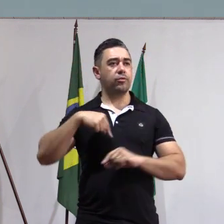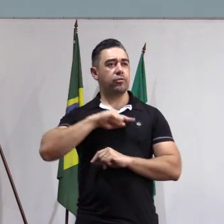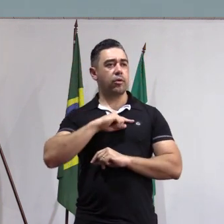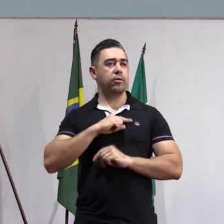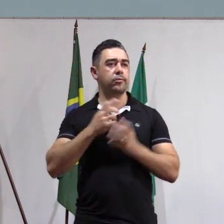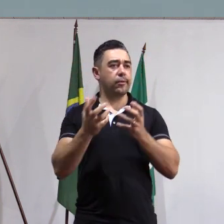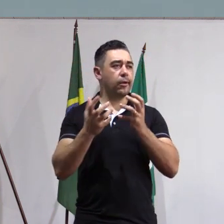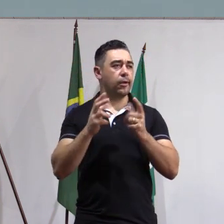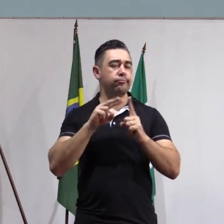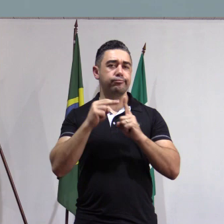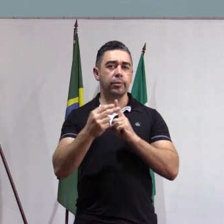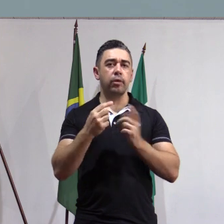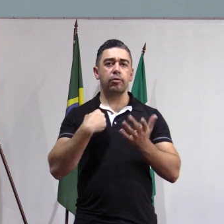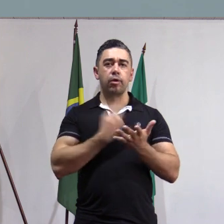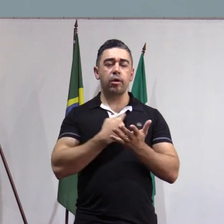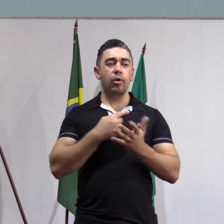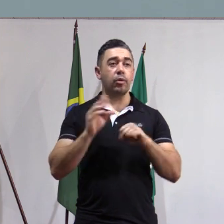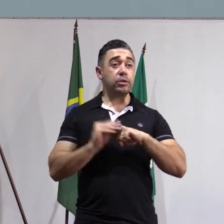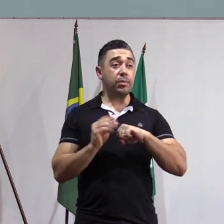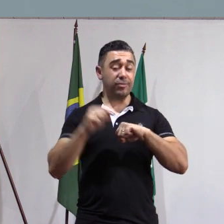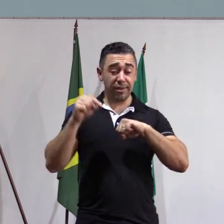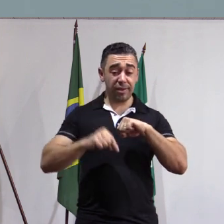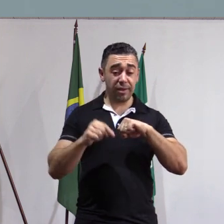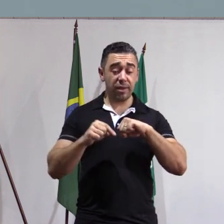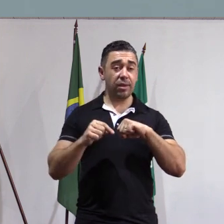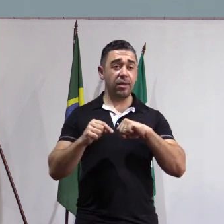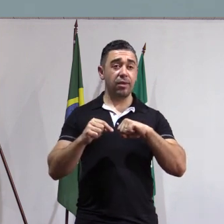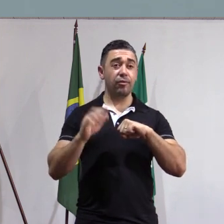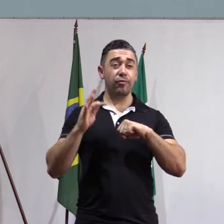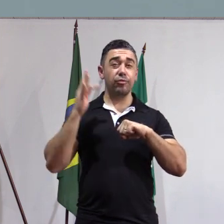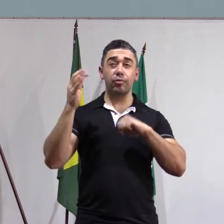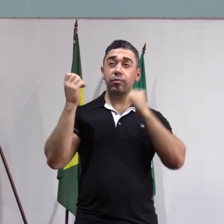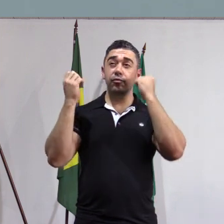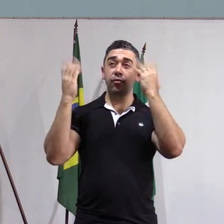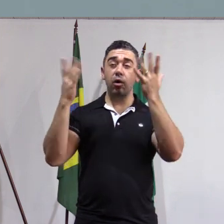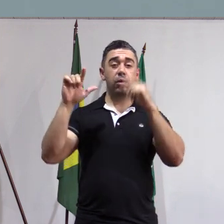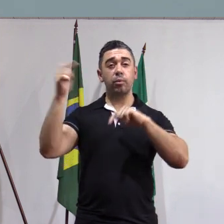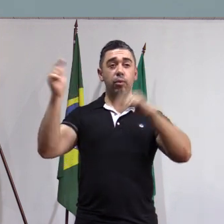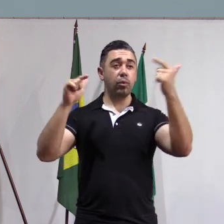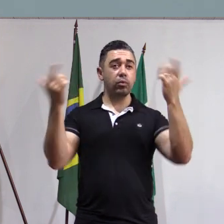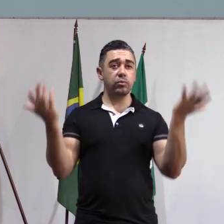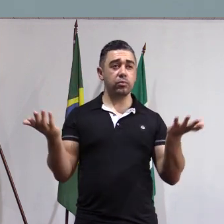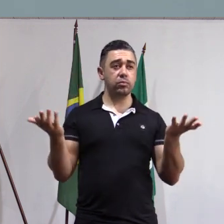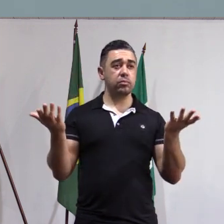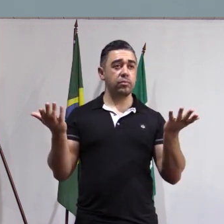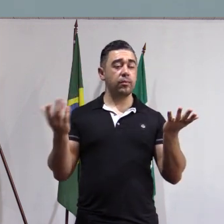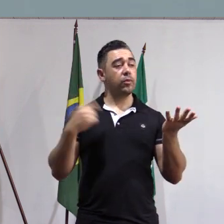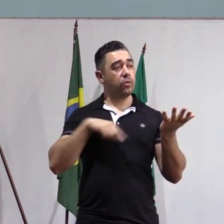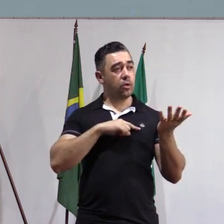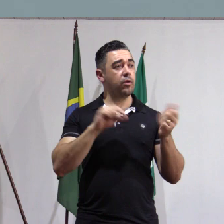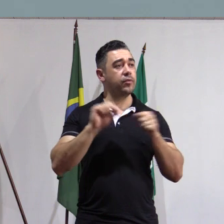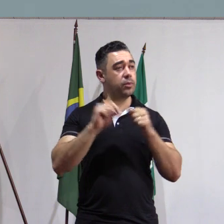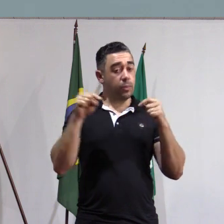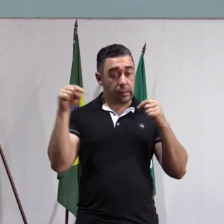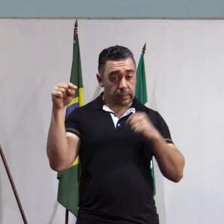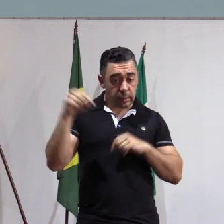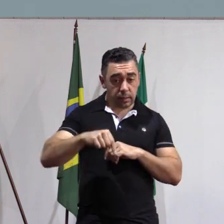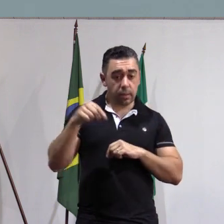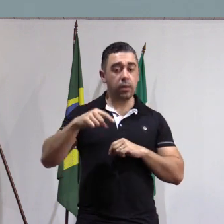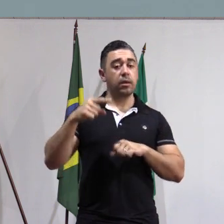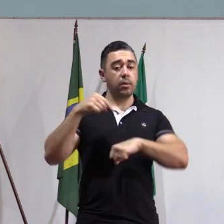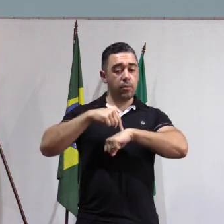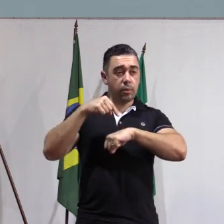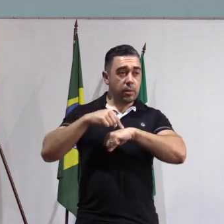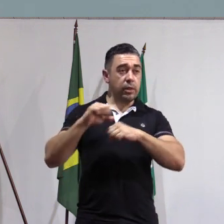todo o nosso conhecimento produzido aqui vai acabar fora de nossas mãos e sendo entregue para outras pessoas, então o que nós estamos fazendo aqui? Esse é o momento de